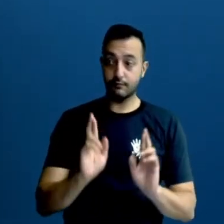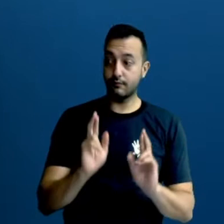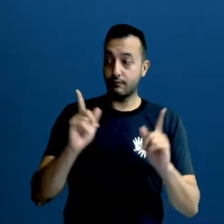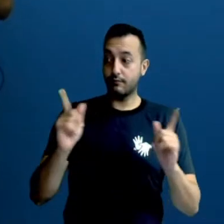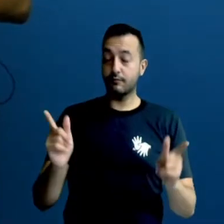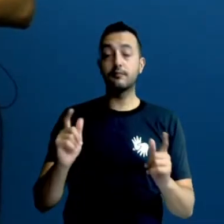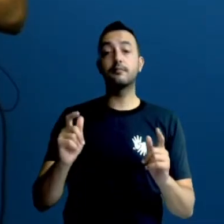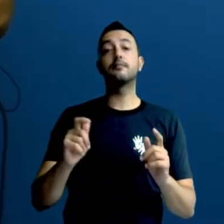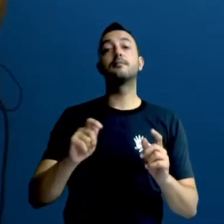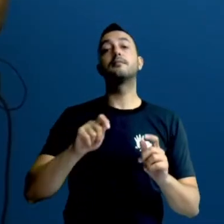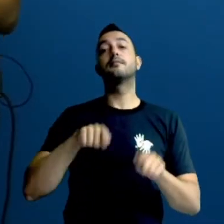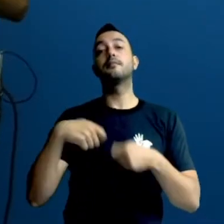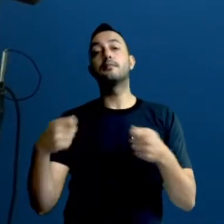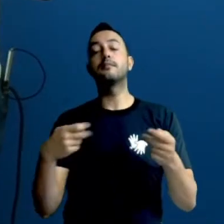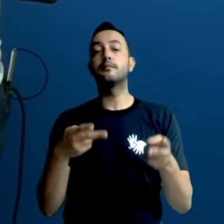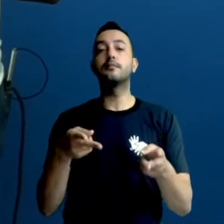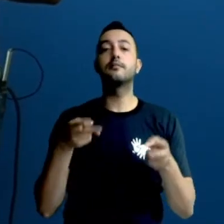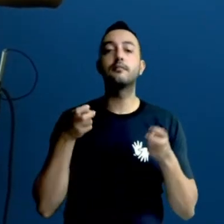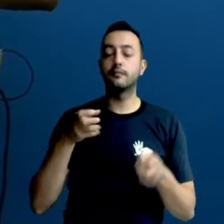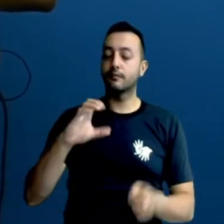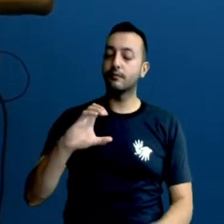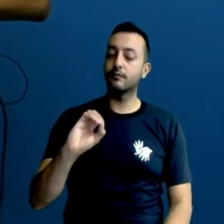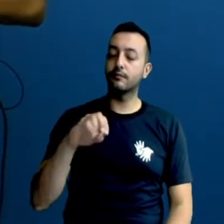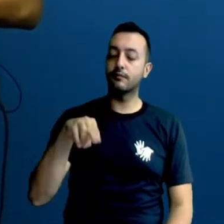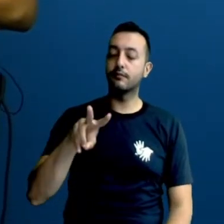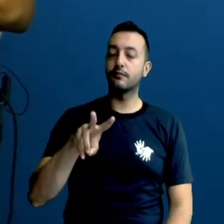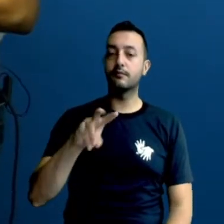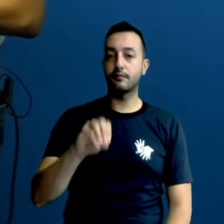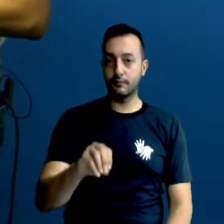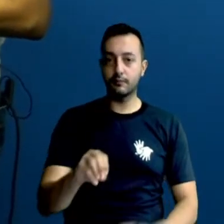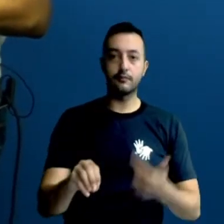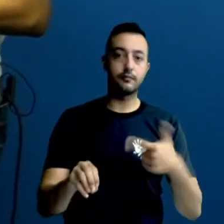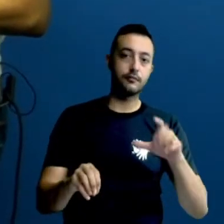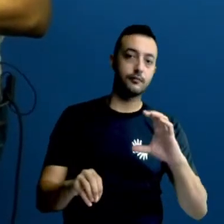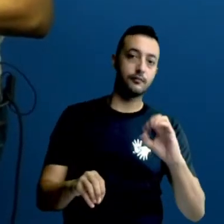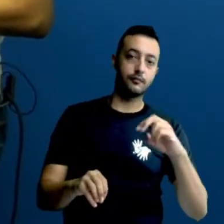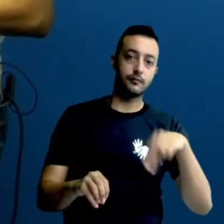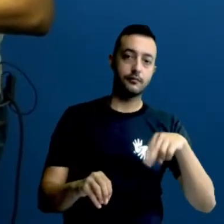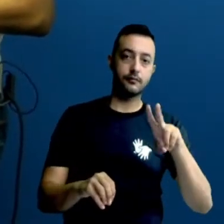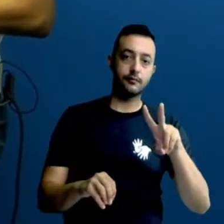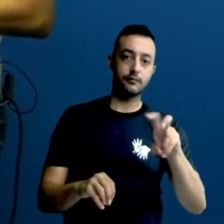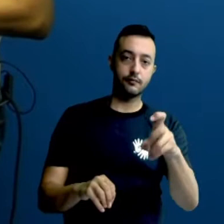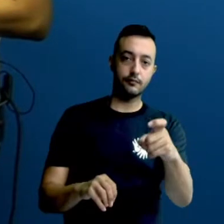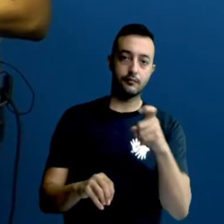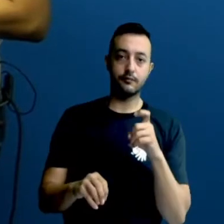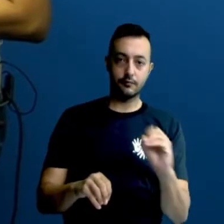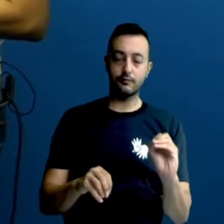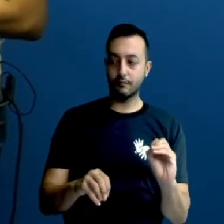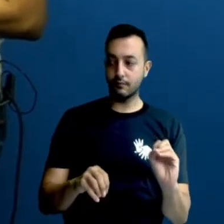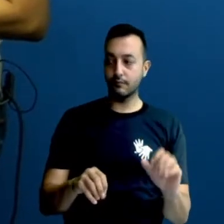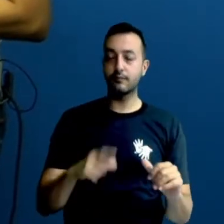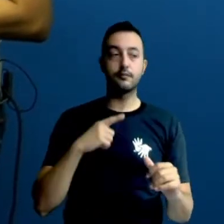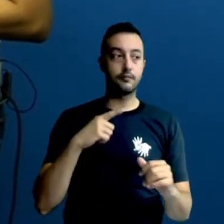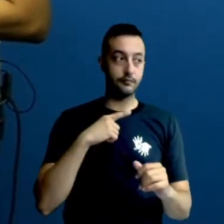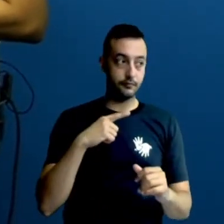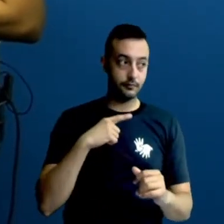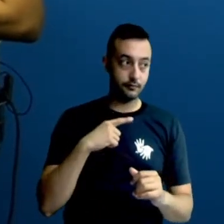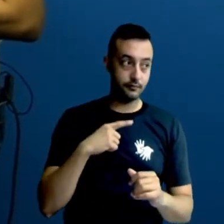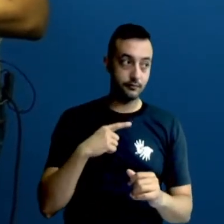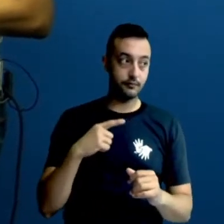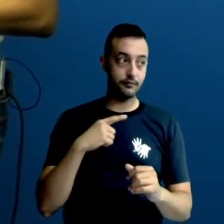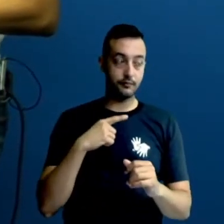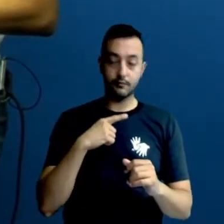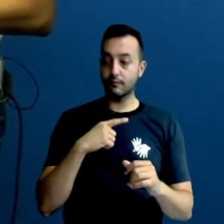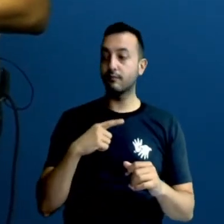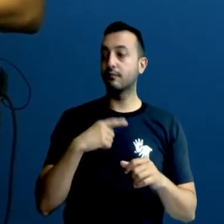e classificar quem é o côncavo e quem é o convexo ali? Então, olha, côncavo, o segmento de